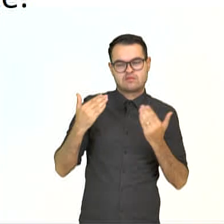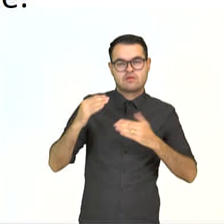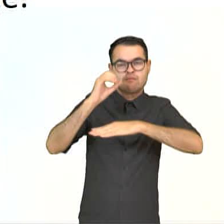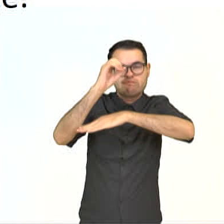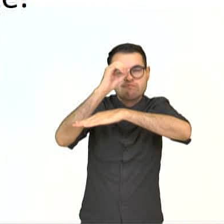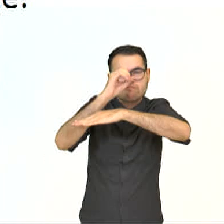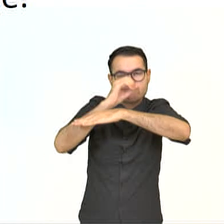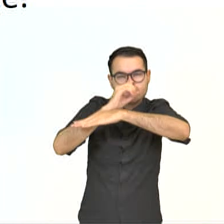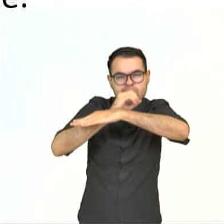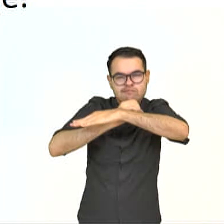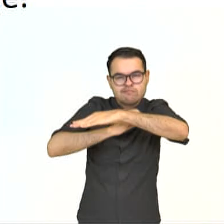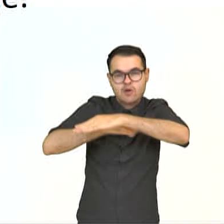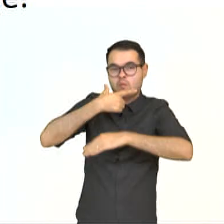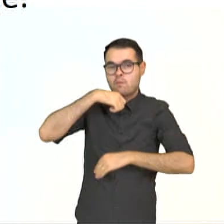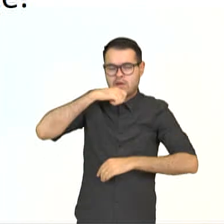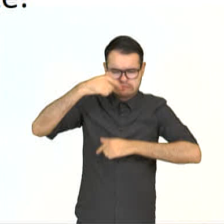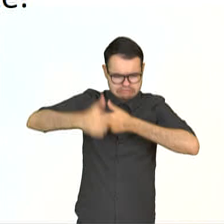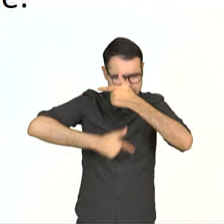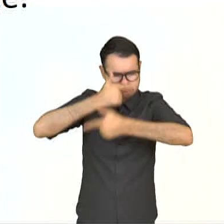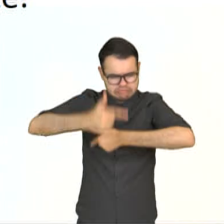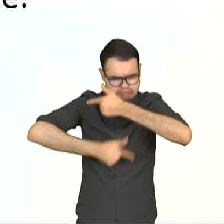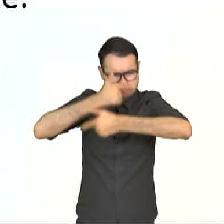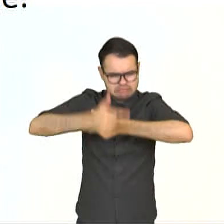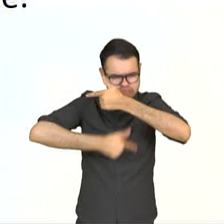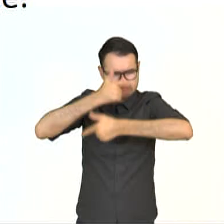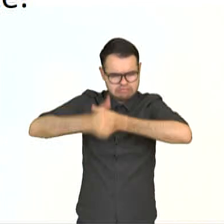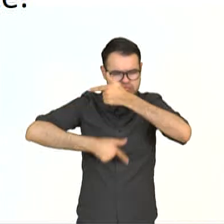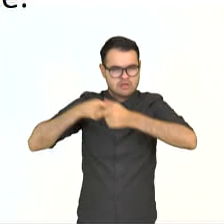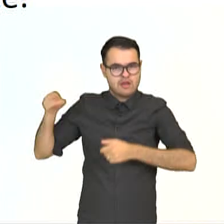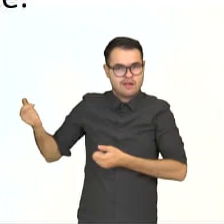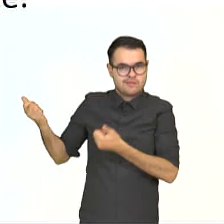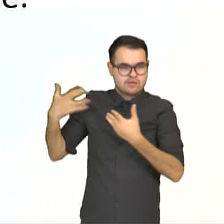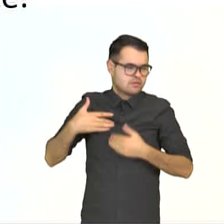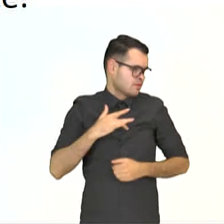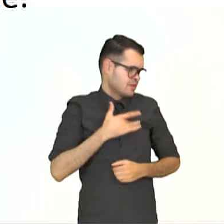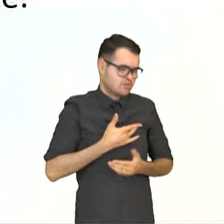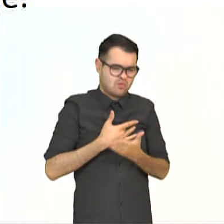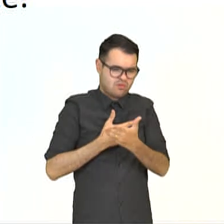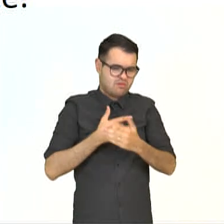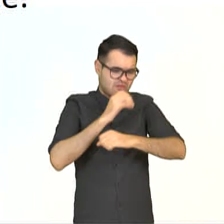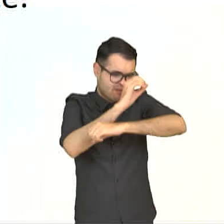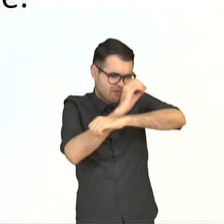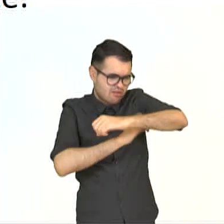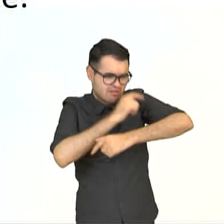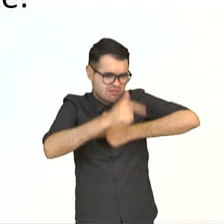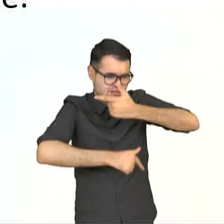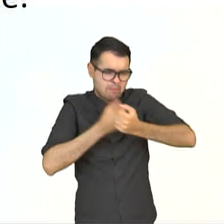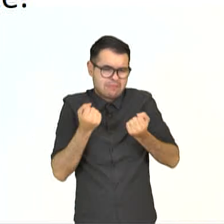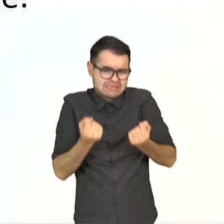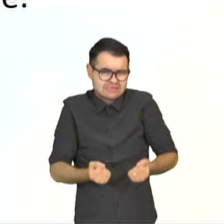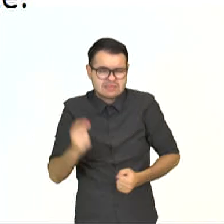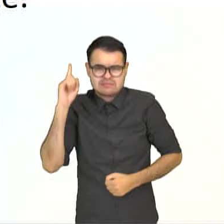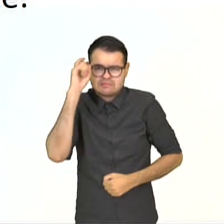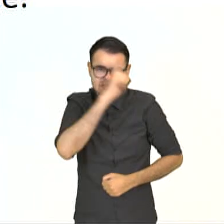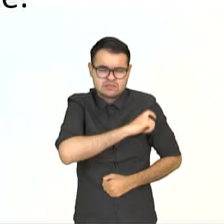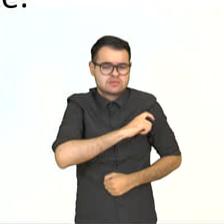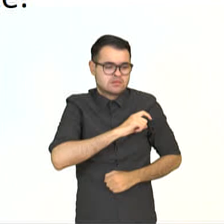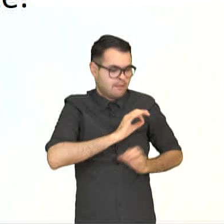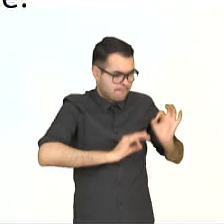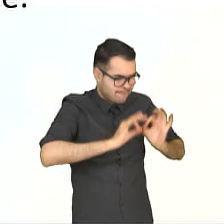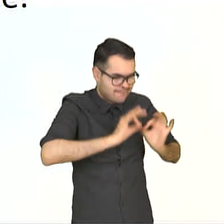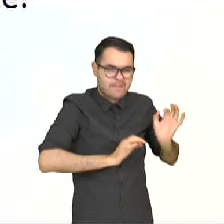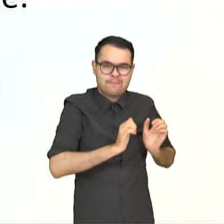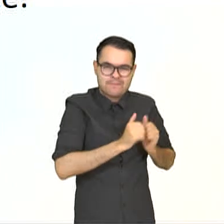de noite, o pai fazendo serão, ela falou comigo: coitado, até essa hora no serviço pesado. Arrumou pão e